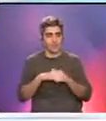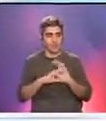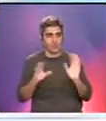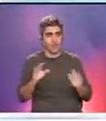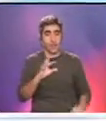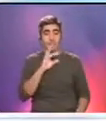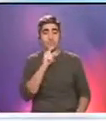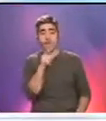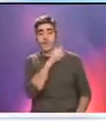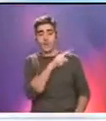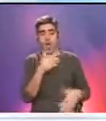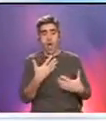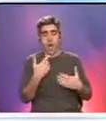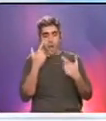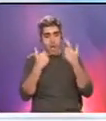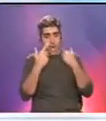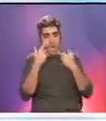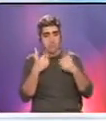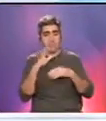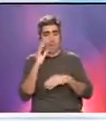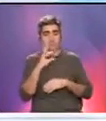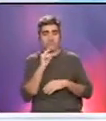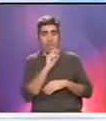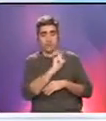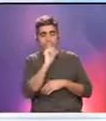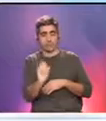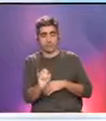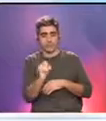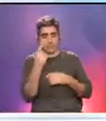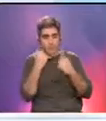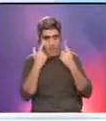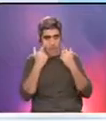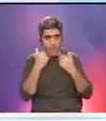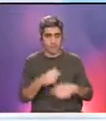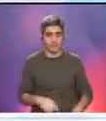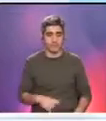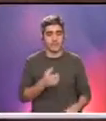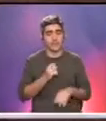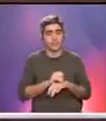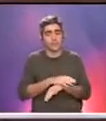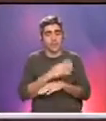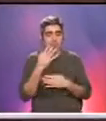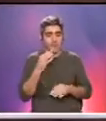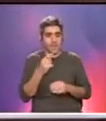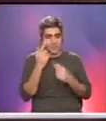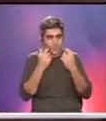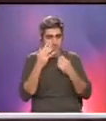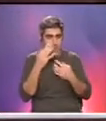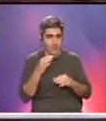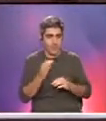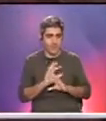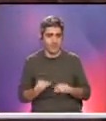toda chorosa agora. Ah, claro, mas é. Então... Só estás lágrimas de emoção, não é? Então. Olha, não tem nada a ver. Nada